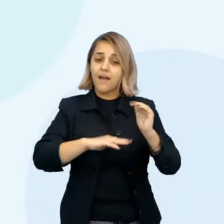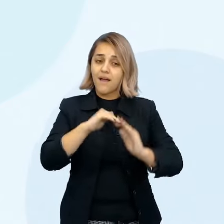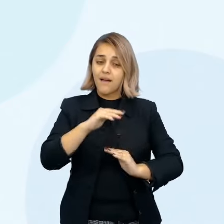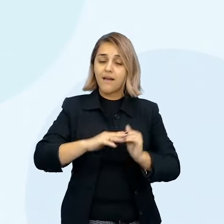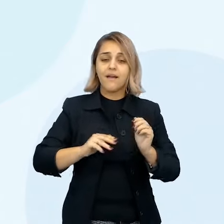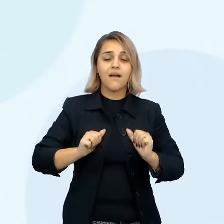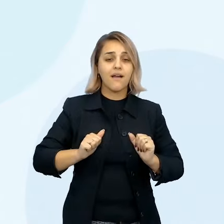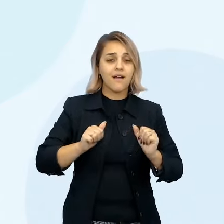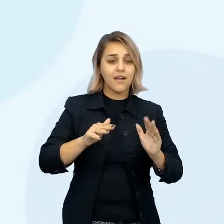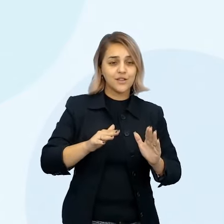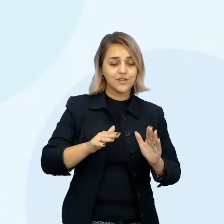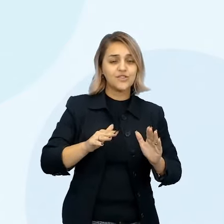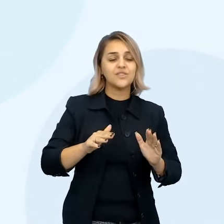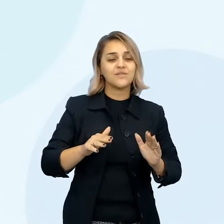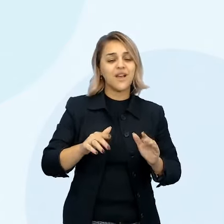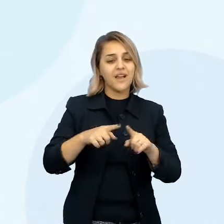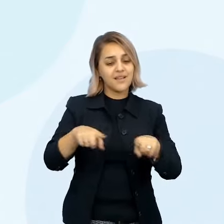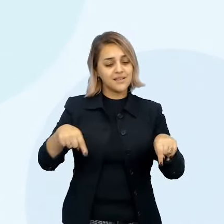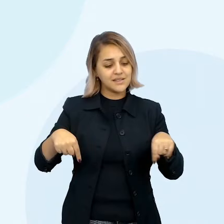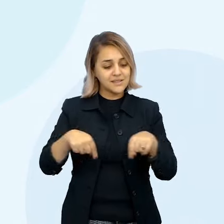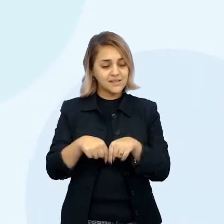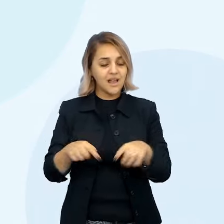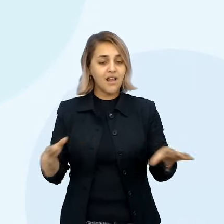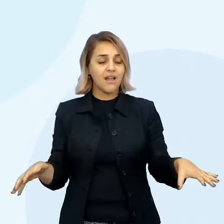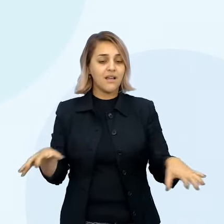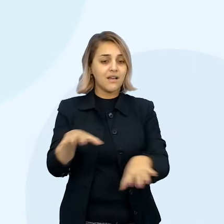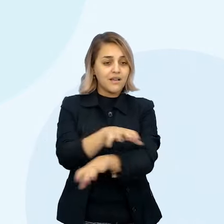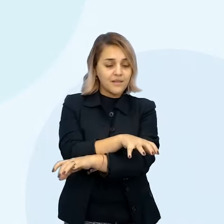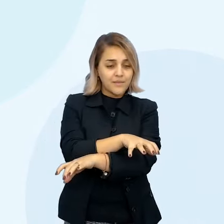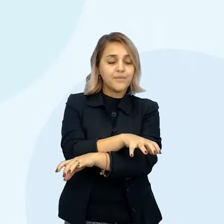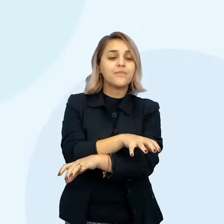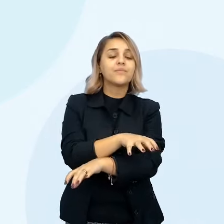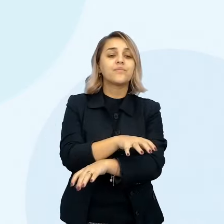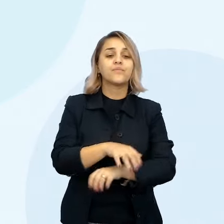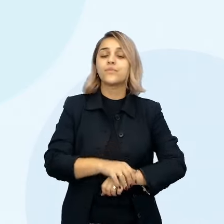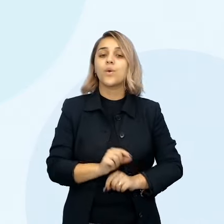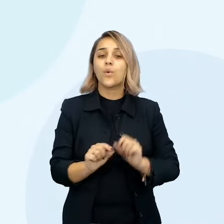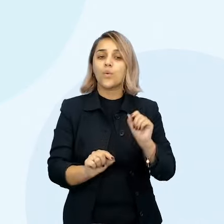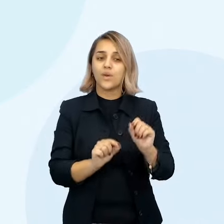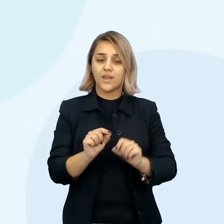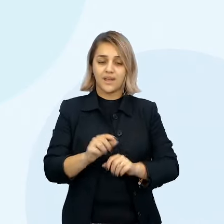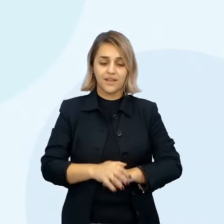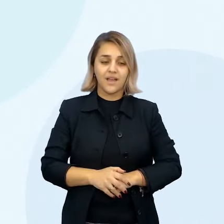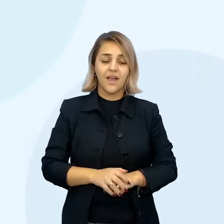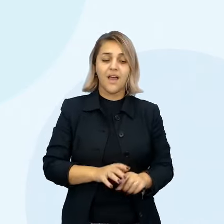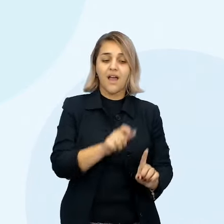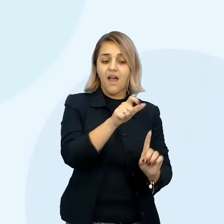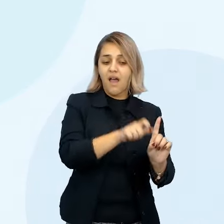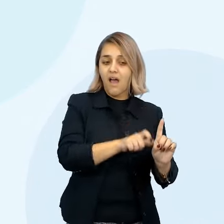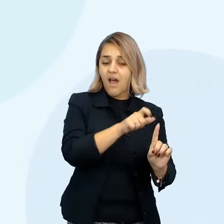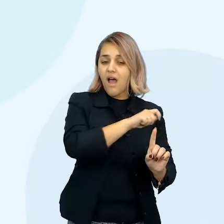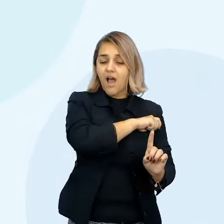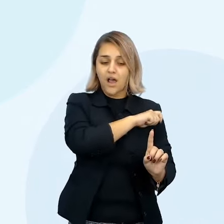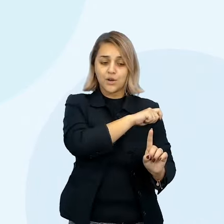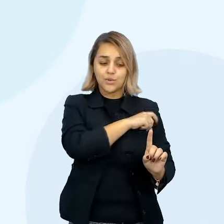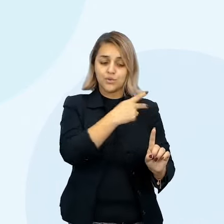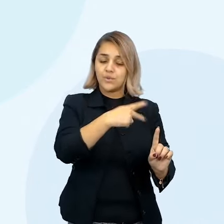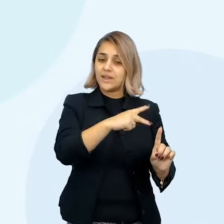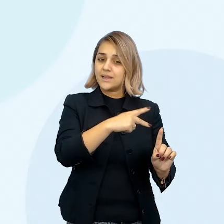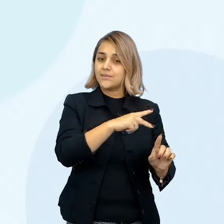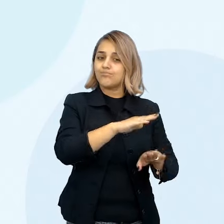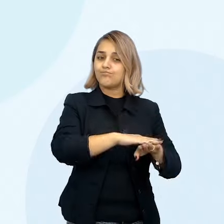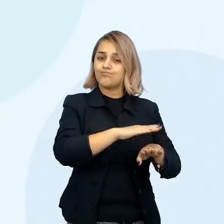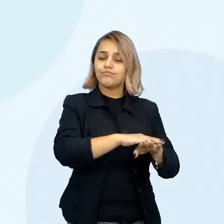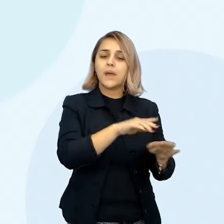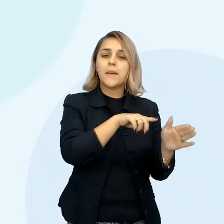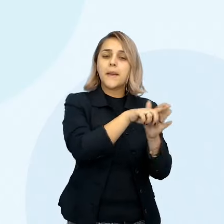aula invertida, né? A sala de aula invertida, nós já vimos que o aluno ele é levado a realizar pesquisas, né?